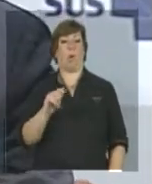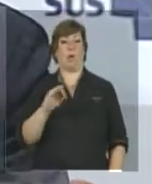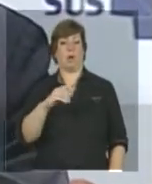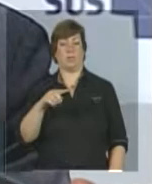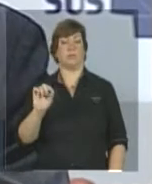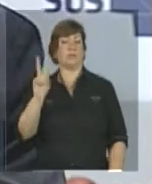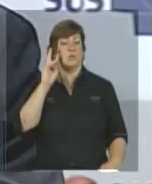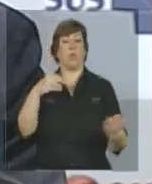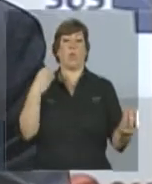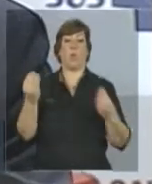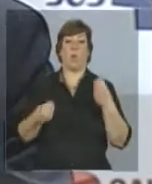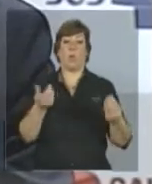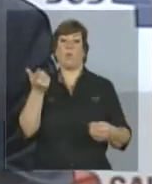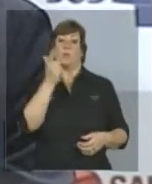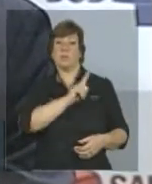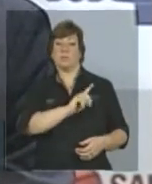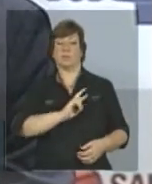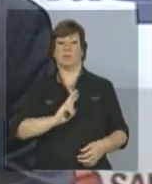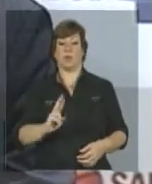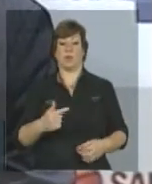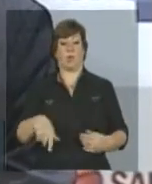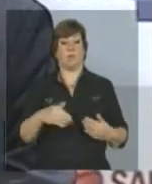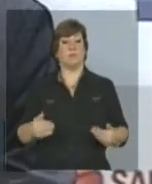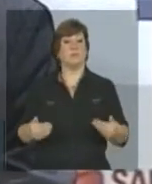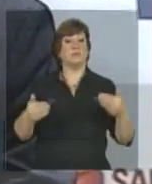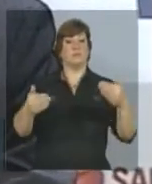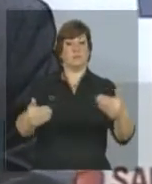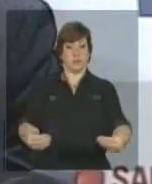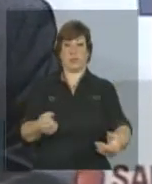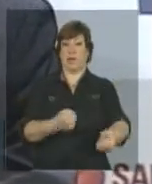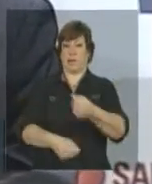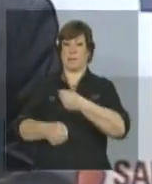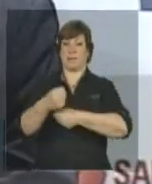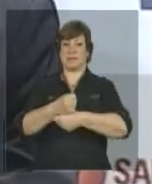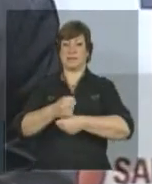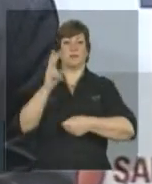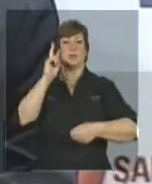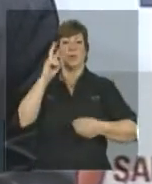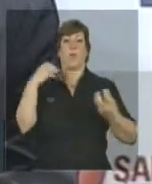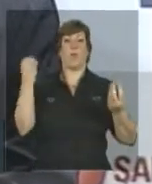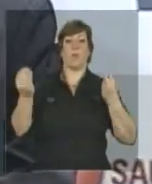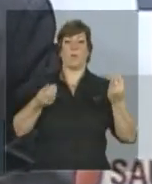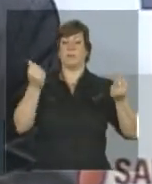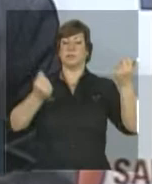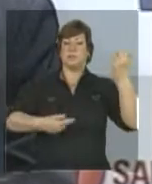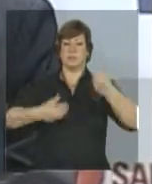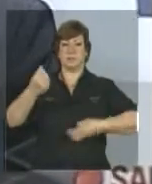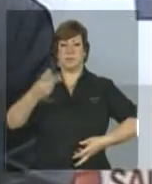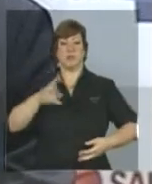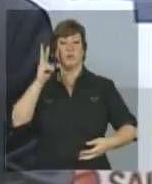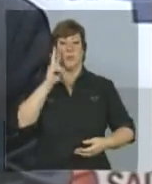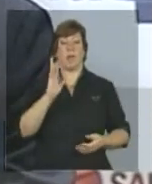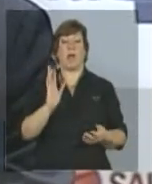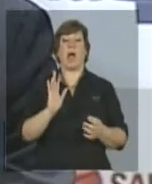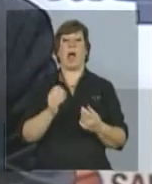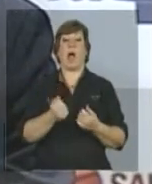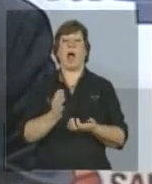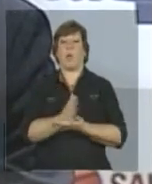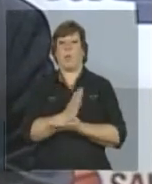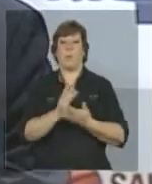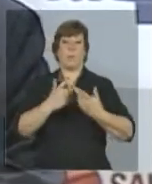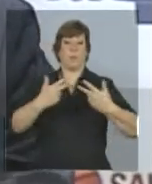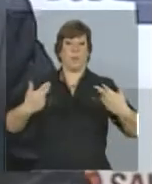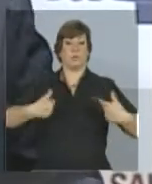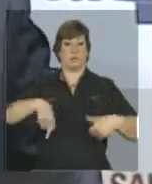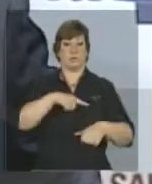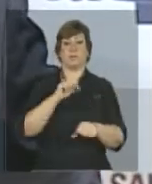dos resultados que nós e avanços no ano de 2011 e um pouco falar de algumas perspectivas para o ano de 2012. Estão